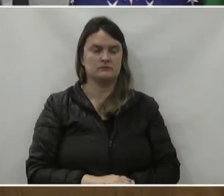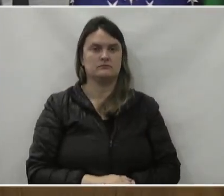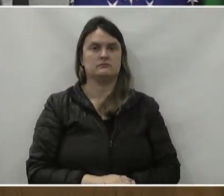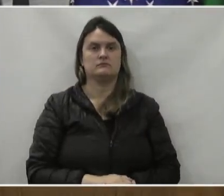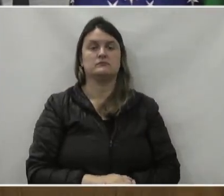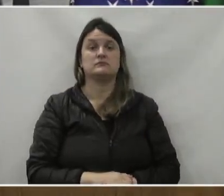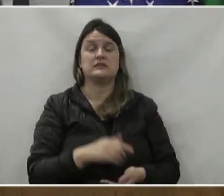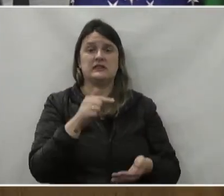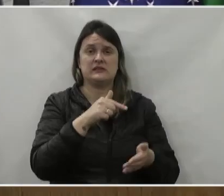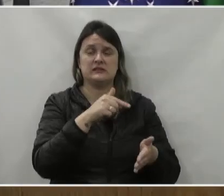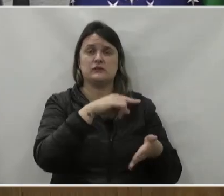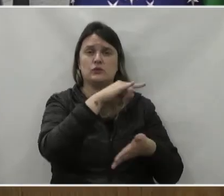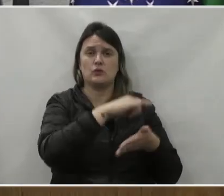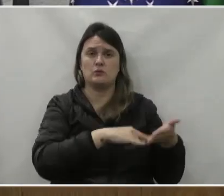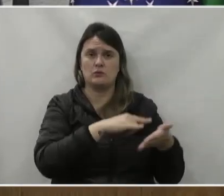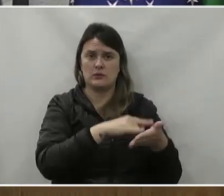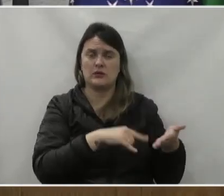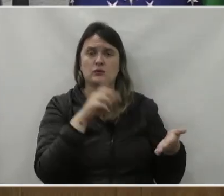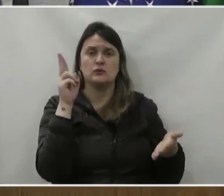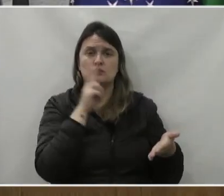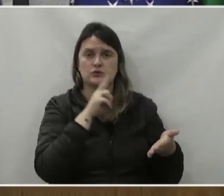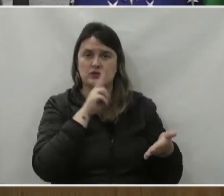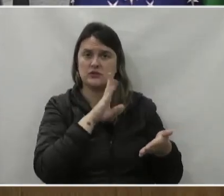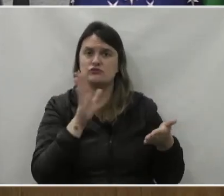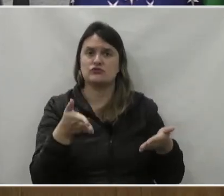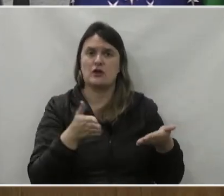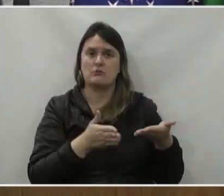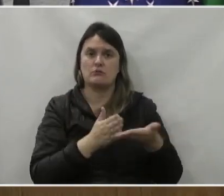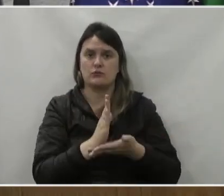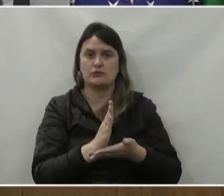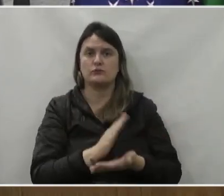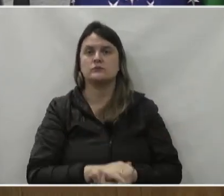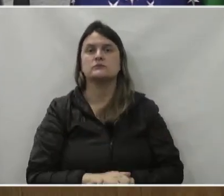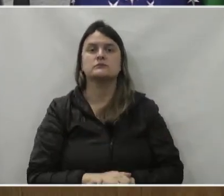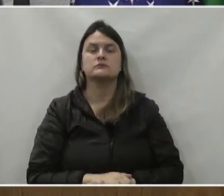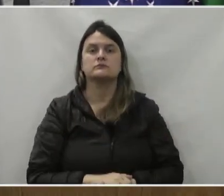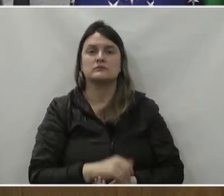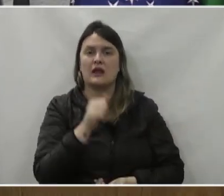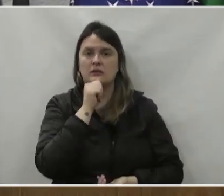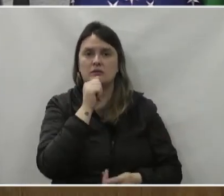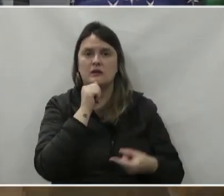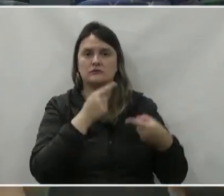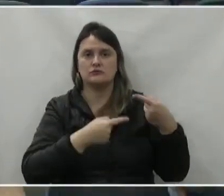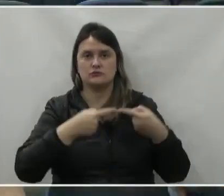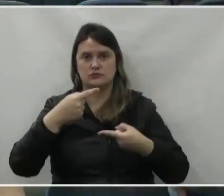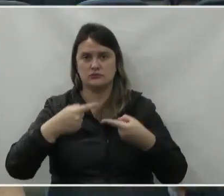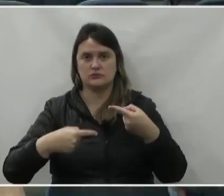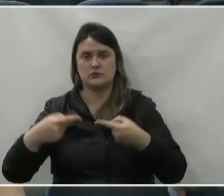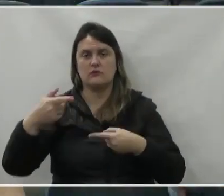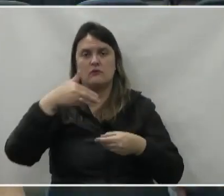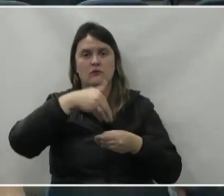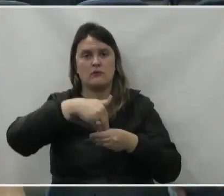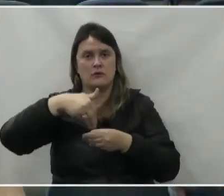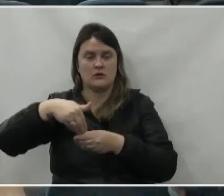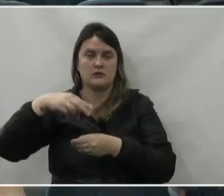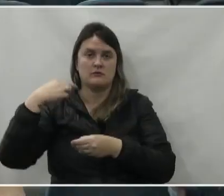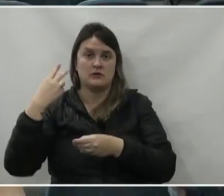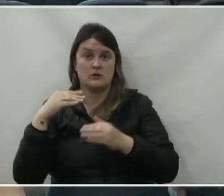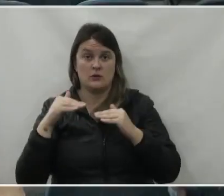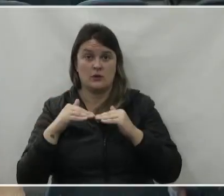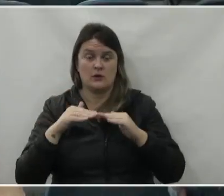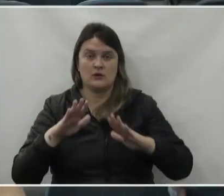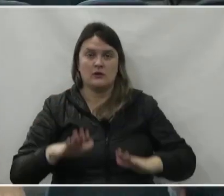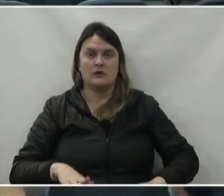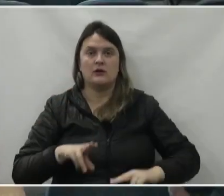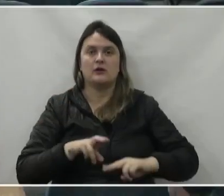visto que o mesmo teve seu regime de urgência aprovado. É o parecer. Em discussão? Em votação, senhores vereadores que